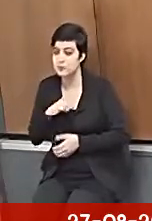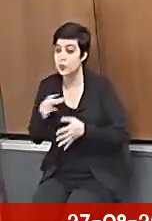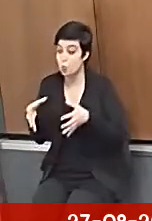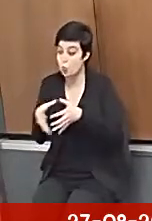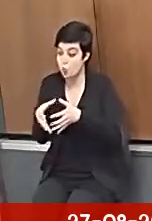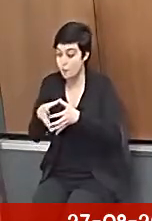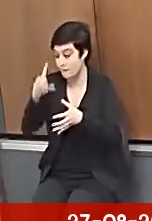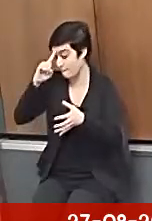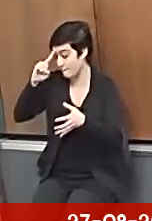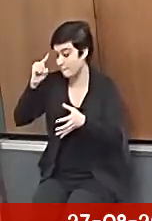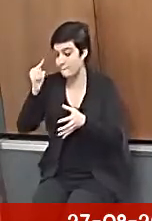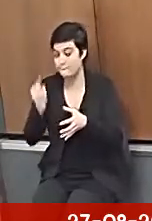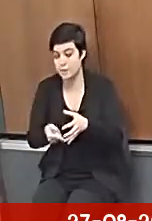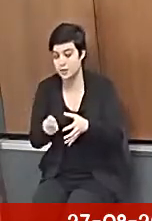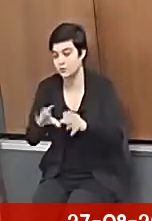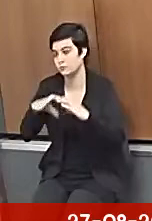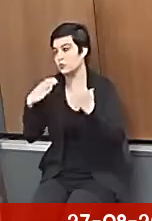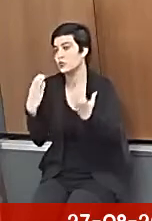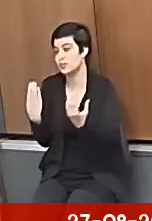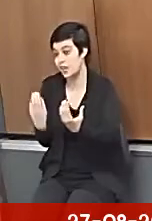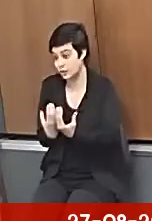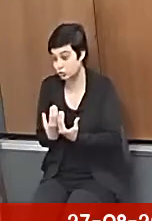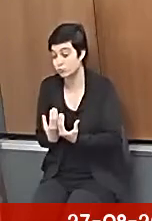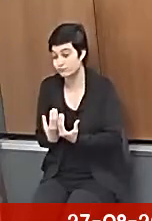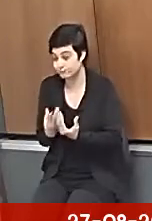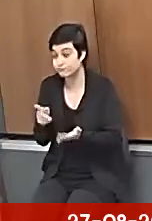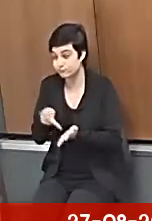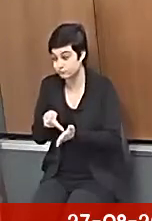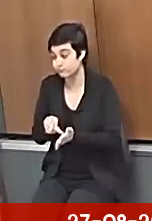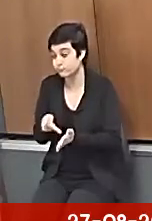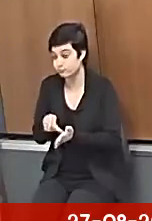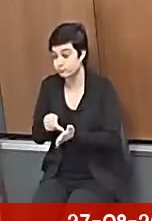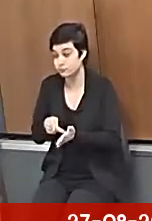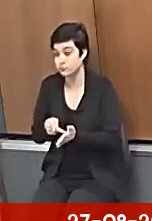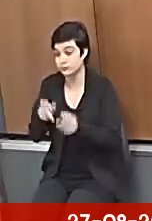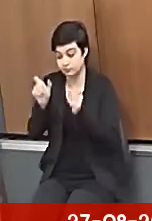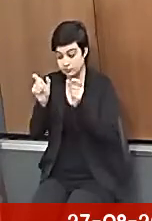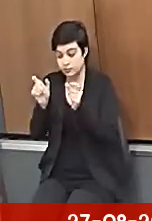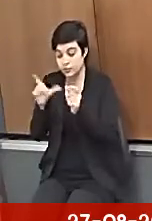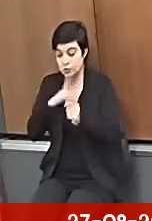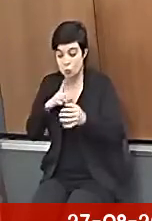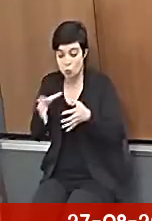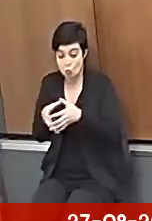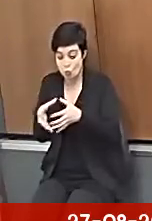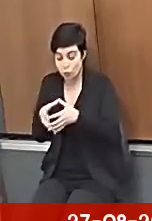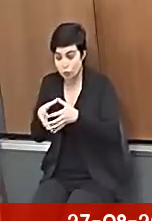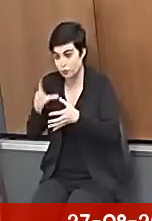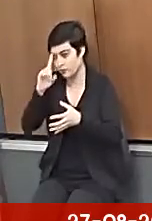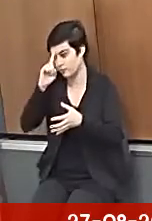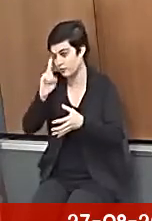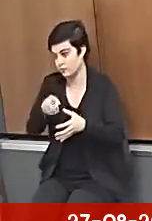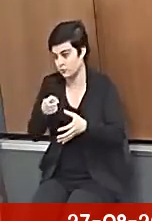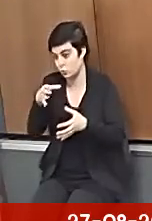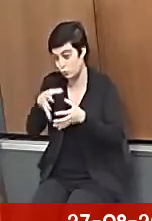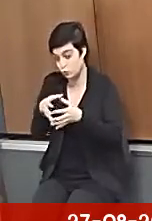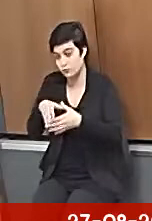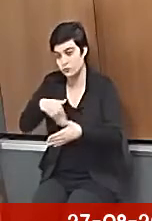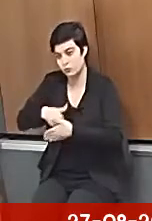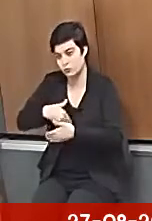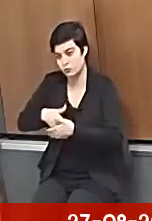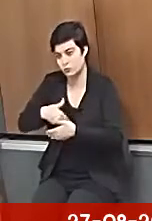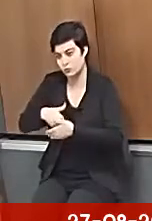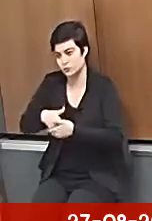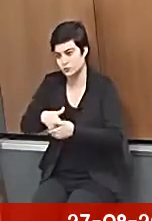clubes os clubes são os verdadeiros representantes é da população os verdadeiros representantes dos torcedores é e